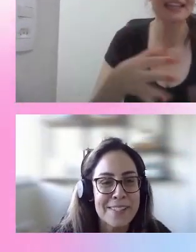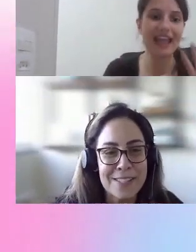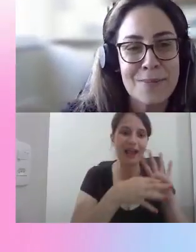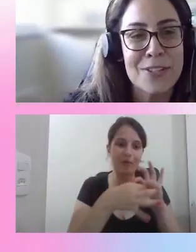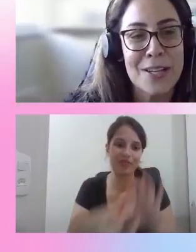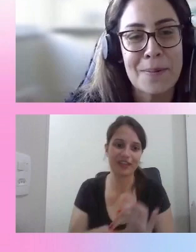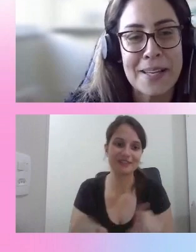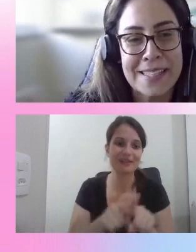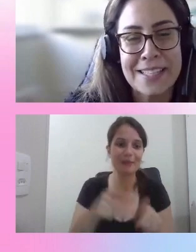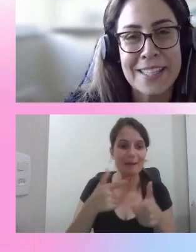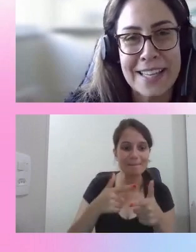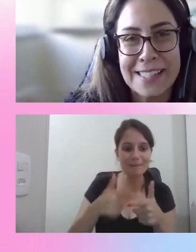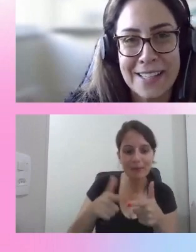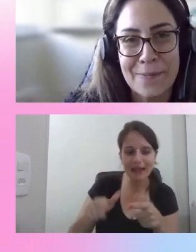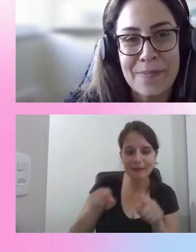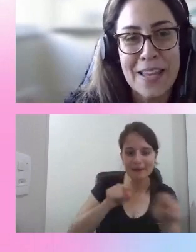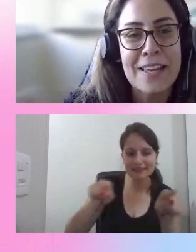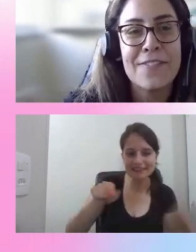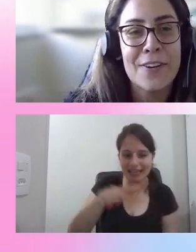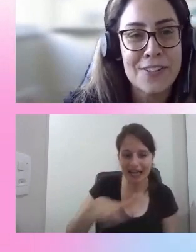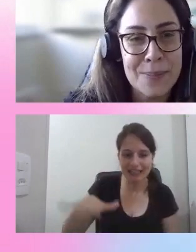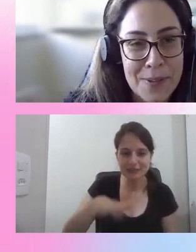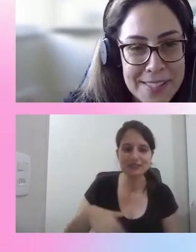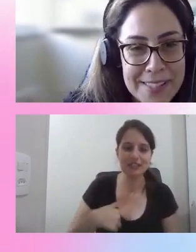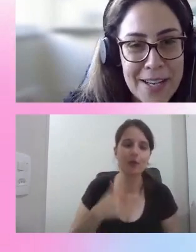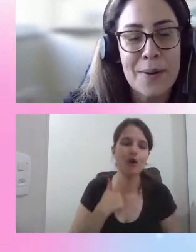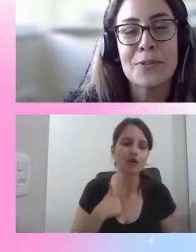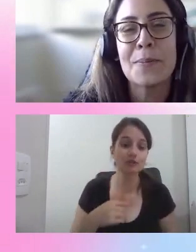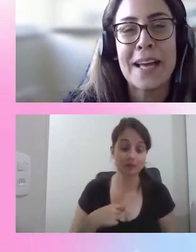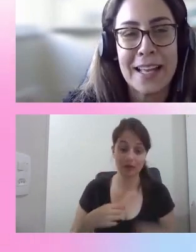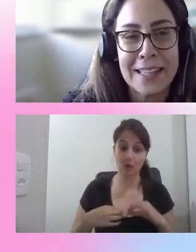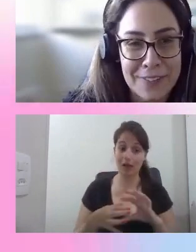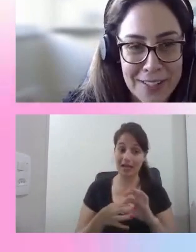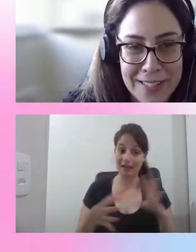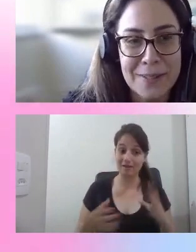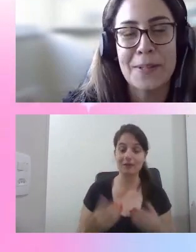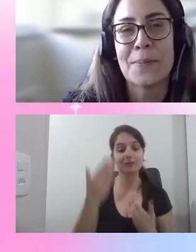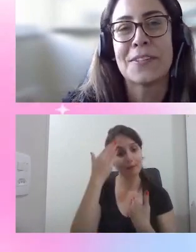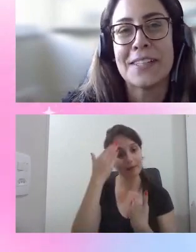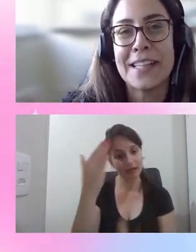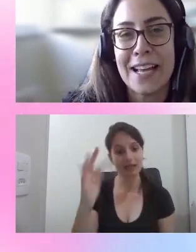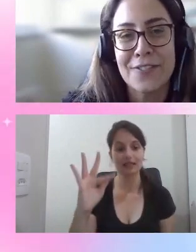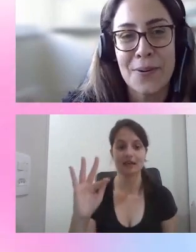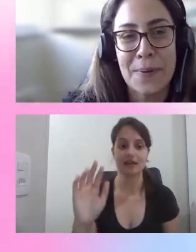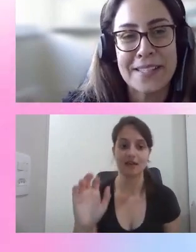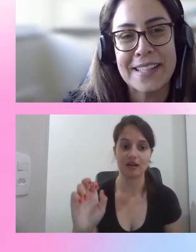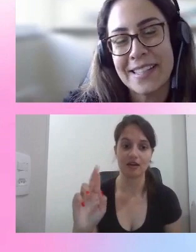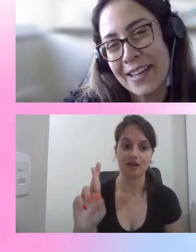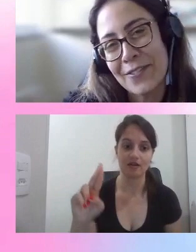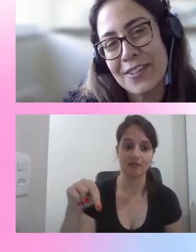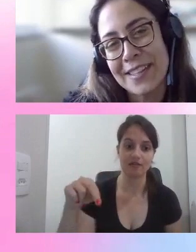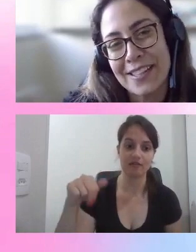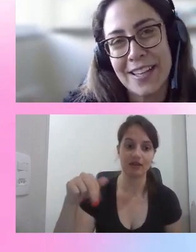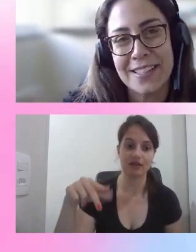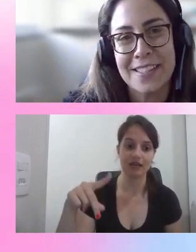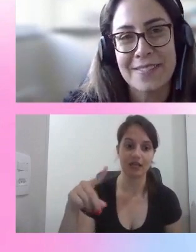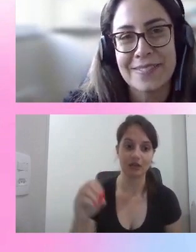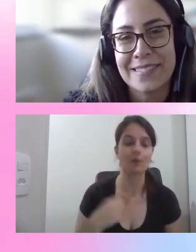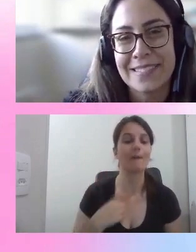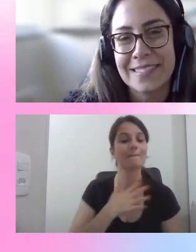problemas isso me chama bastante atenção Fico à disposição muito obrigada Fernando pela oportunidade foi um prazer estar aqui com